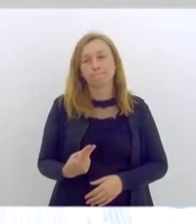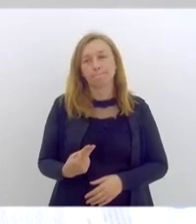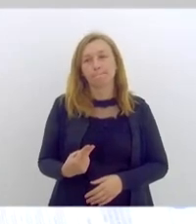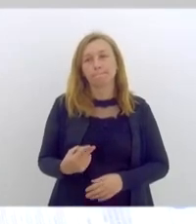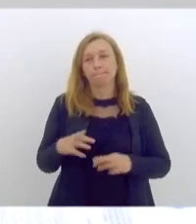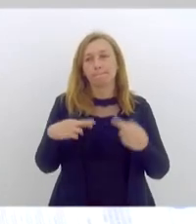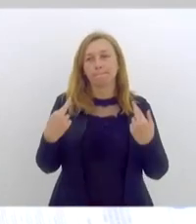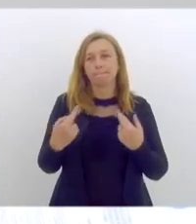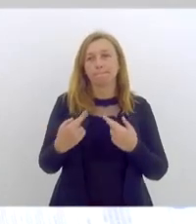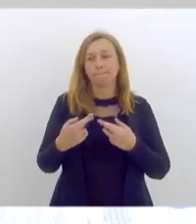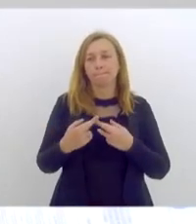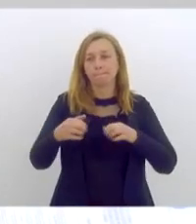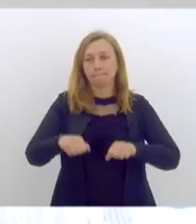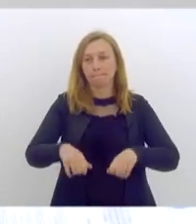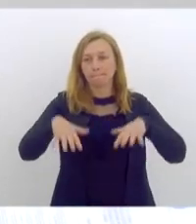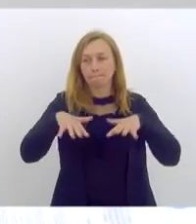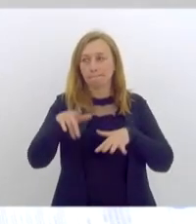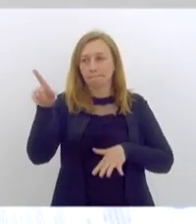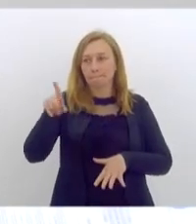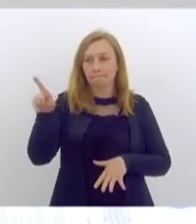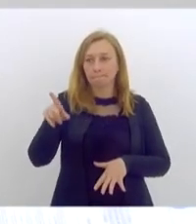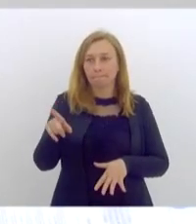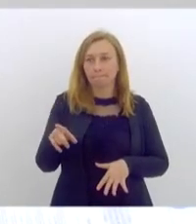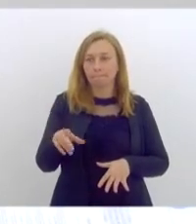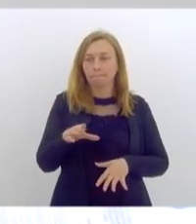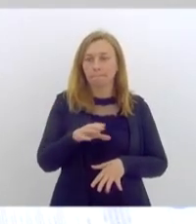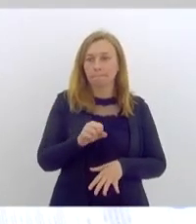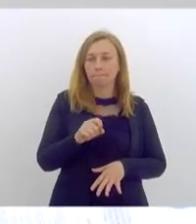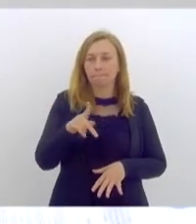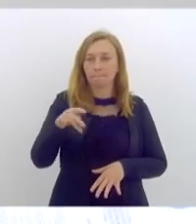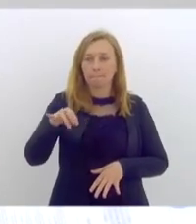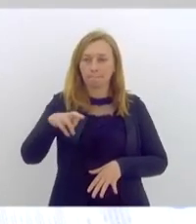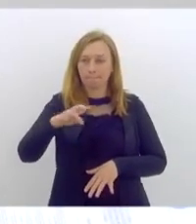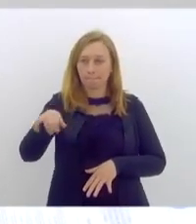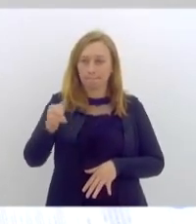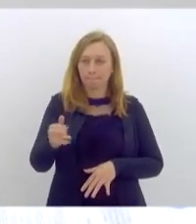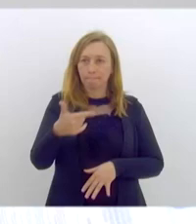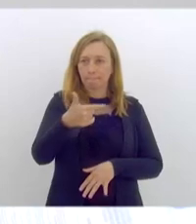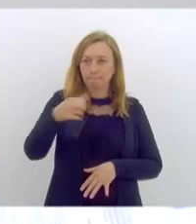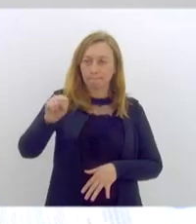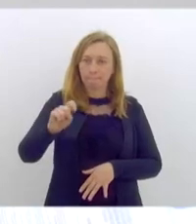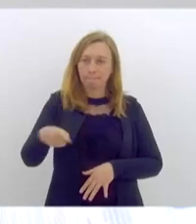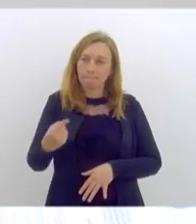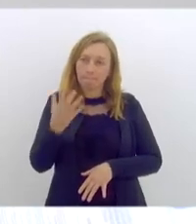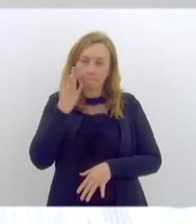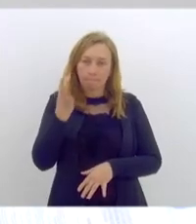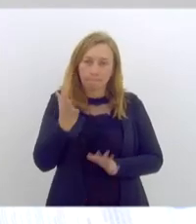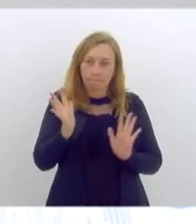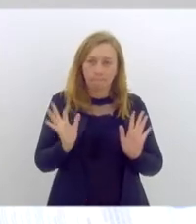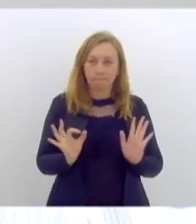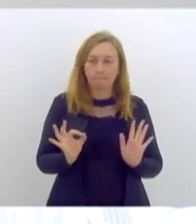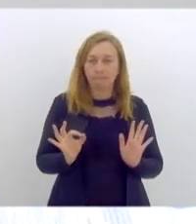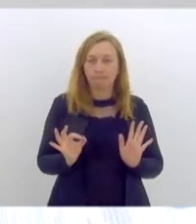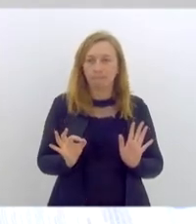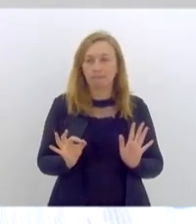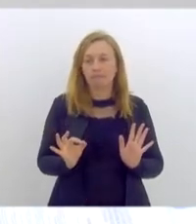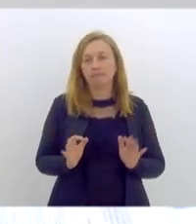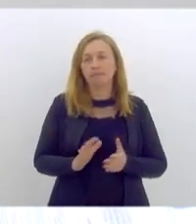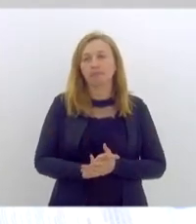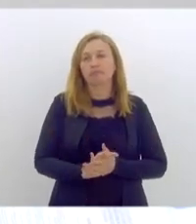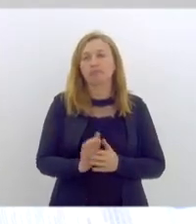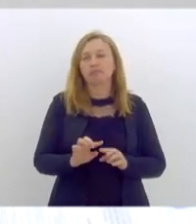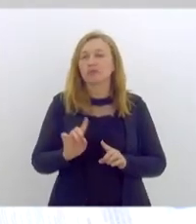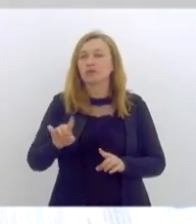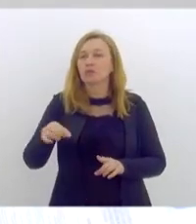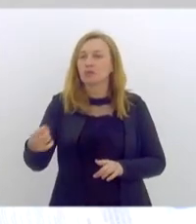achei que era por causa da Sepé os 28 mil mas então ponto de vista só mas